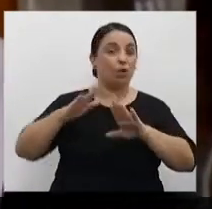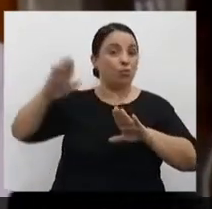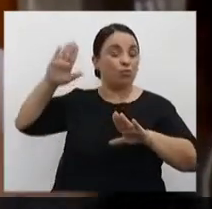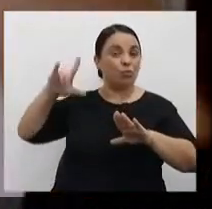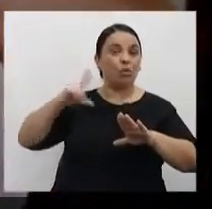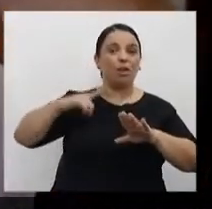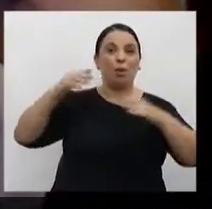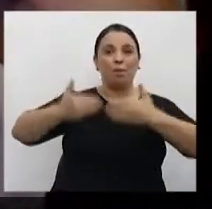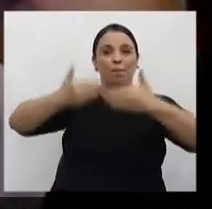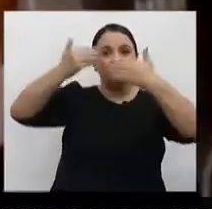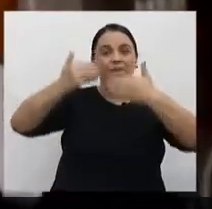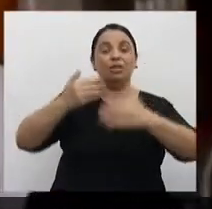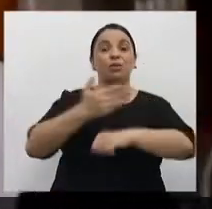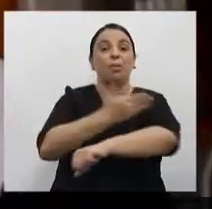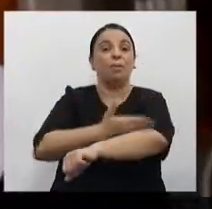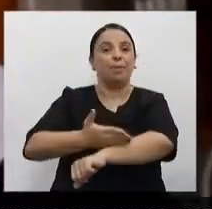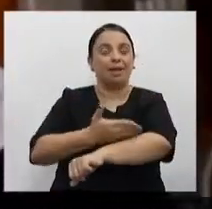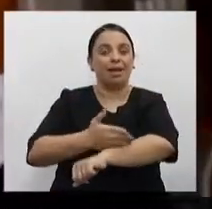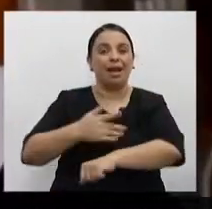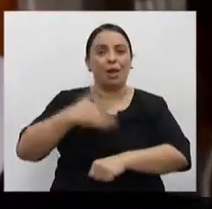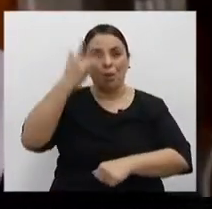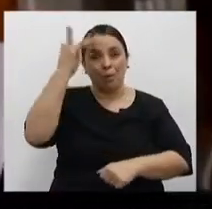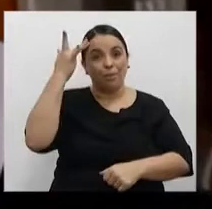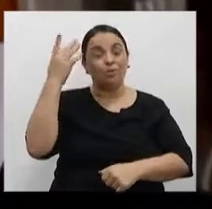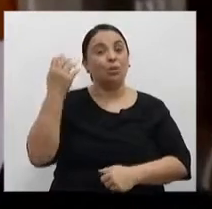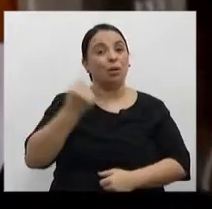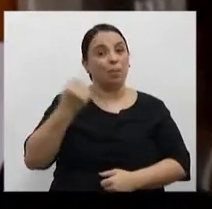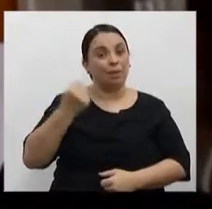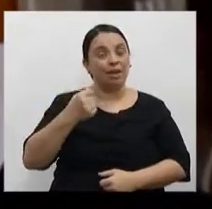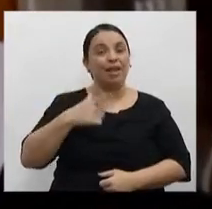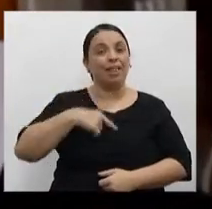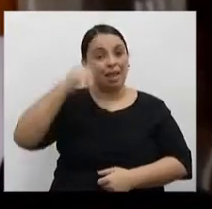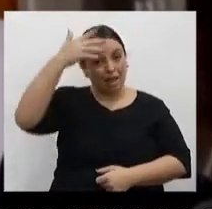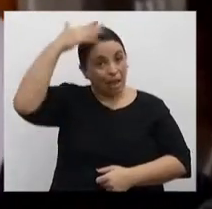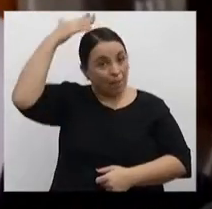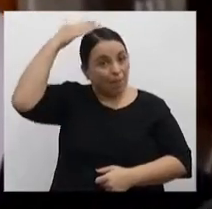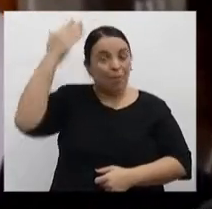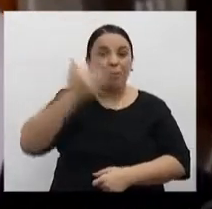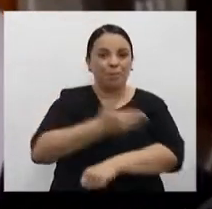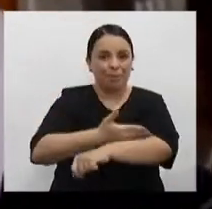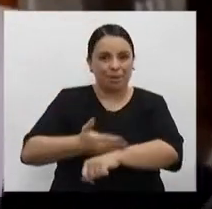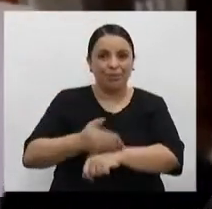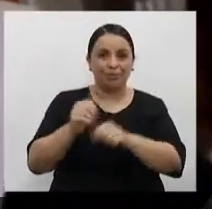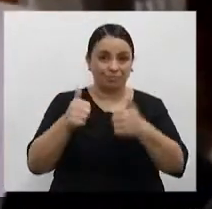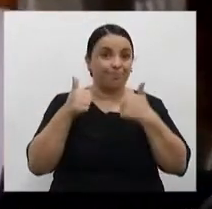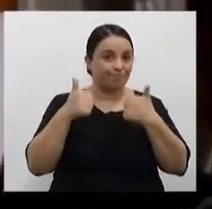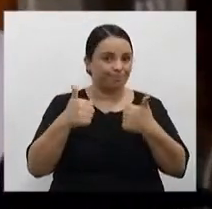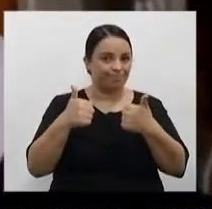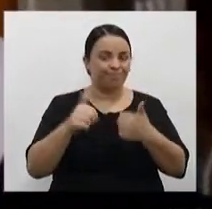sou uma pessoa clara e tenho cabelos brancos, ok?